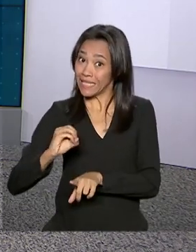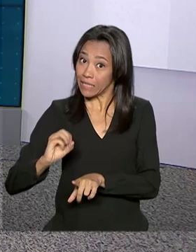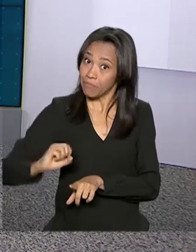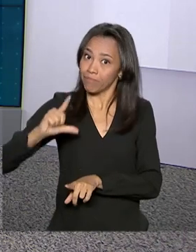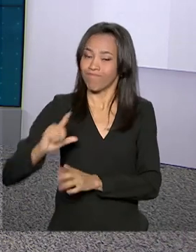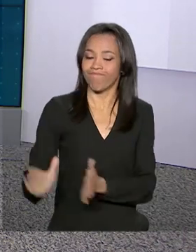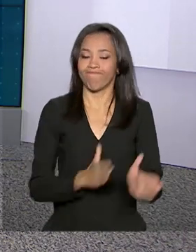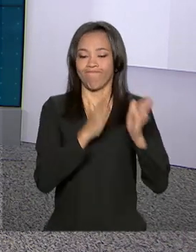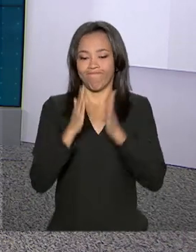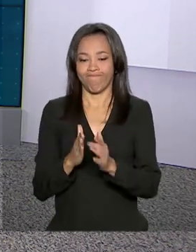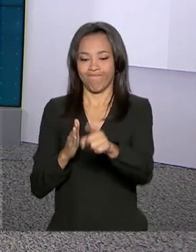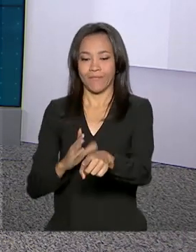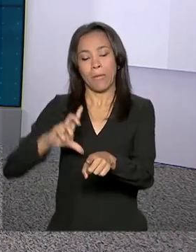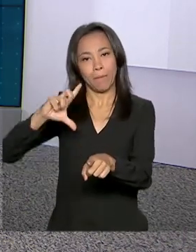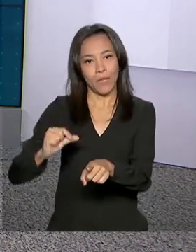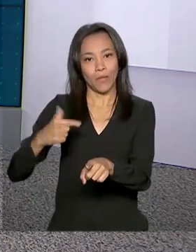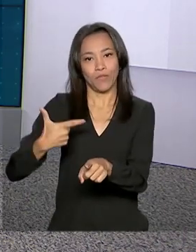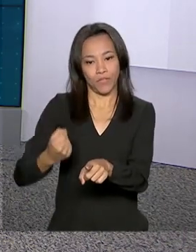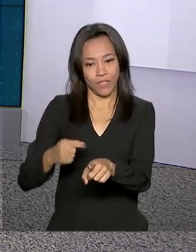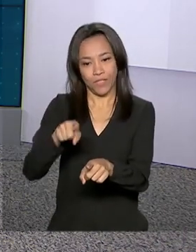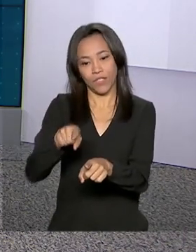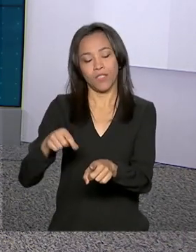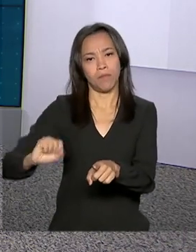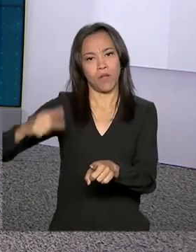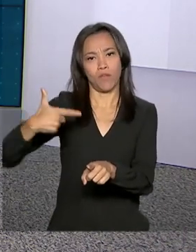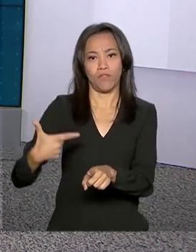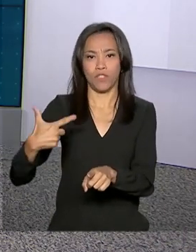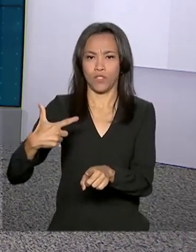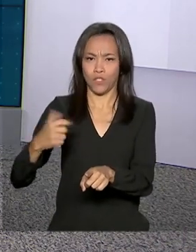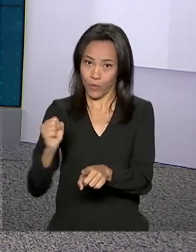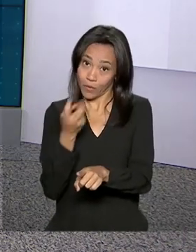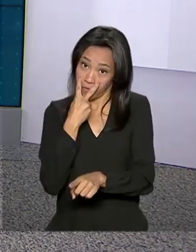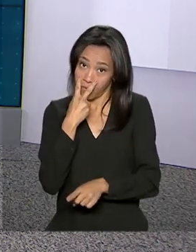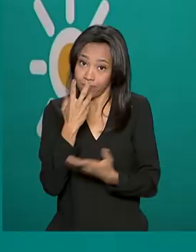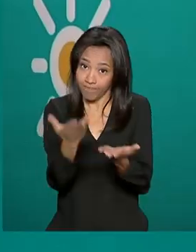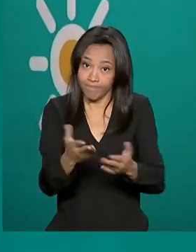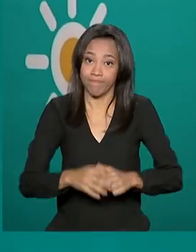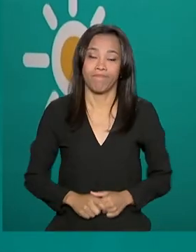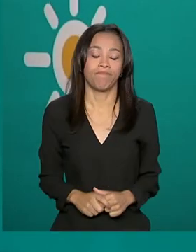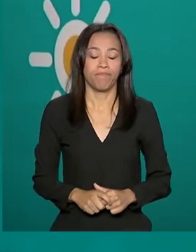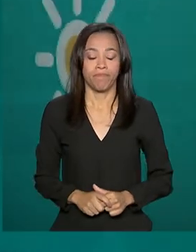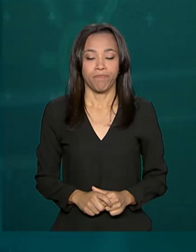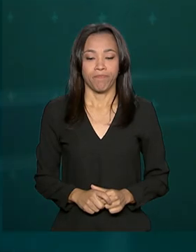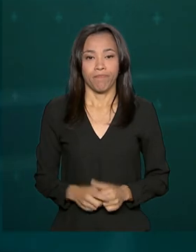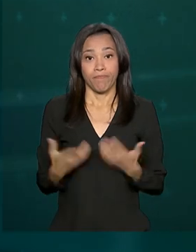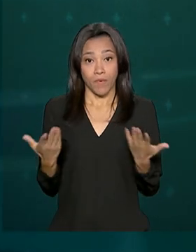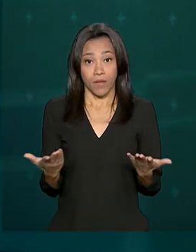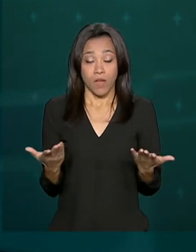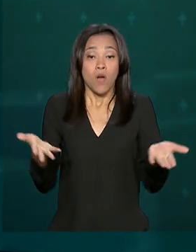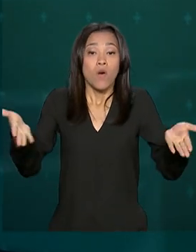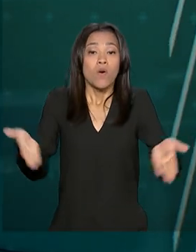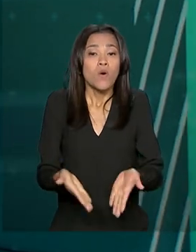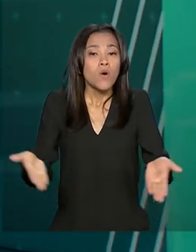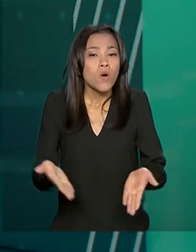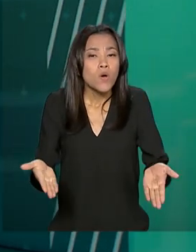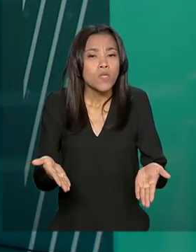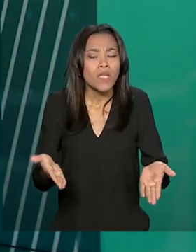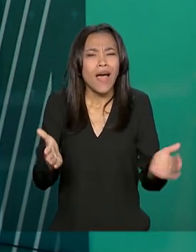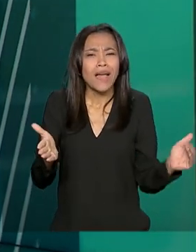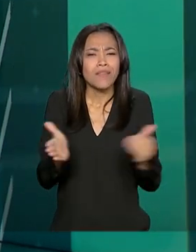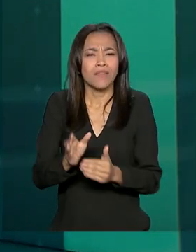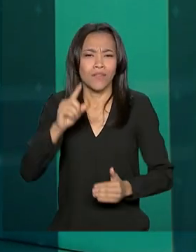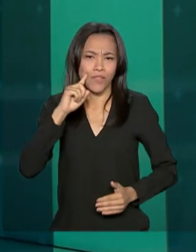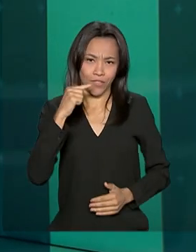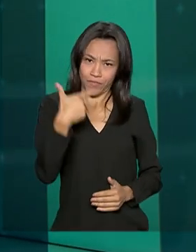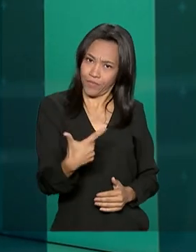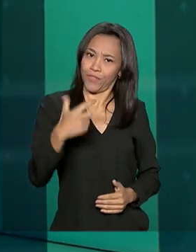e em vitória mínima de 20 e máxima de 28 graus bom a partir de hoje até o dia 28